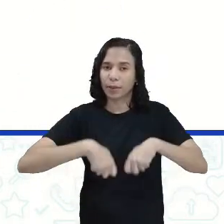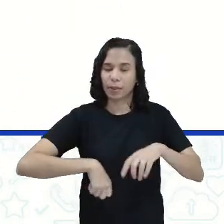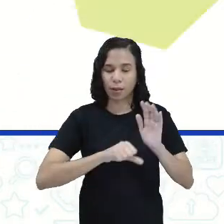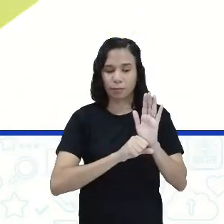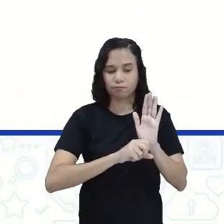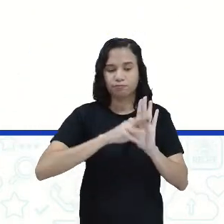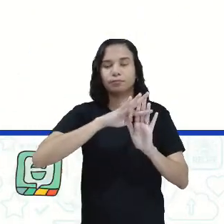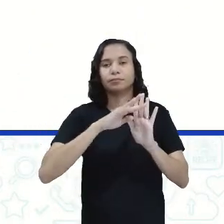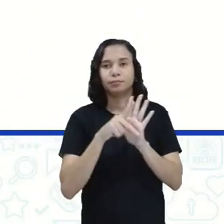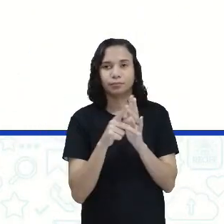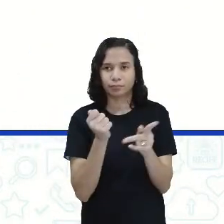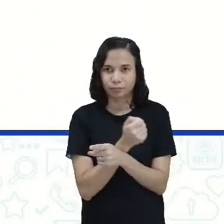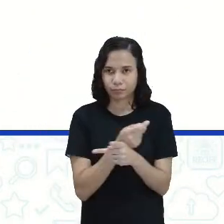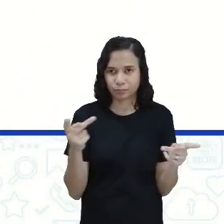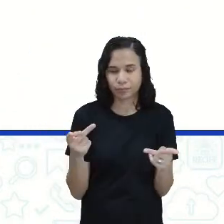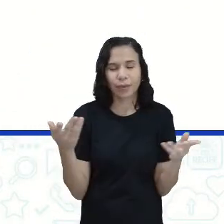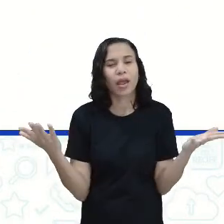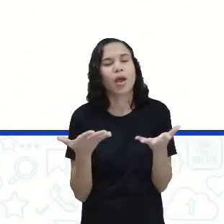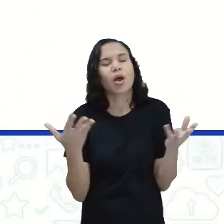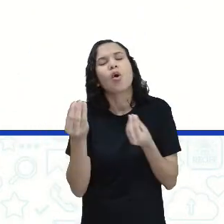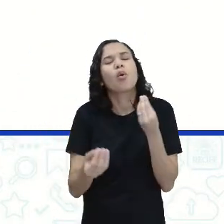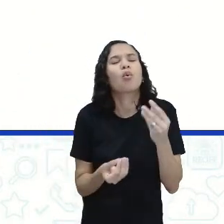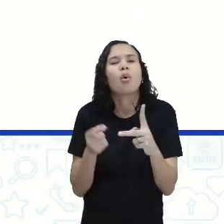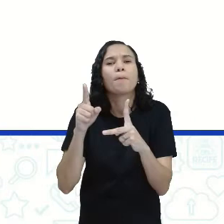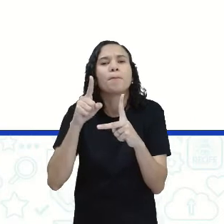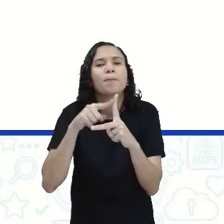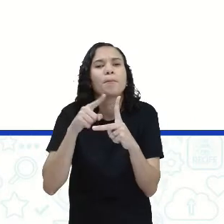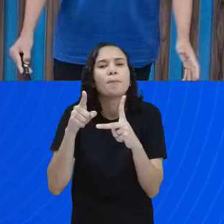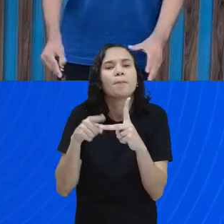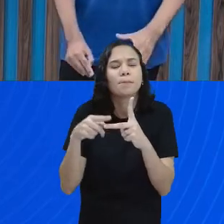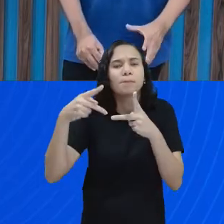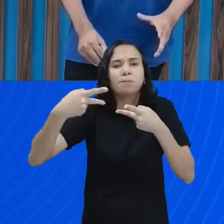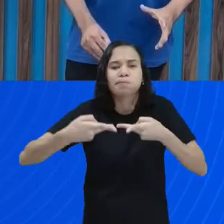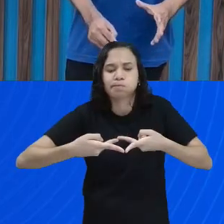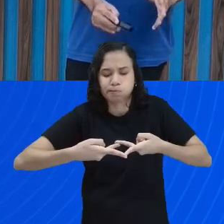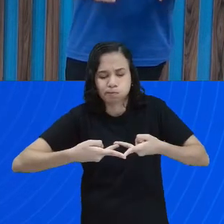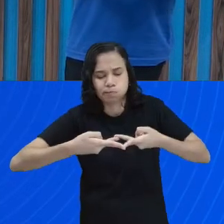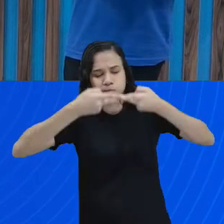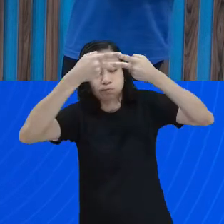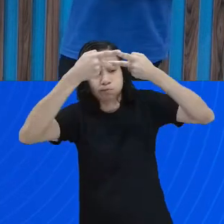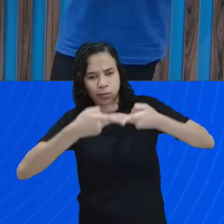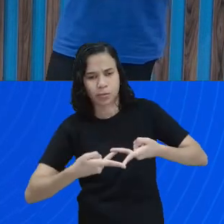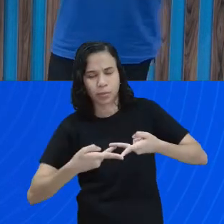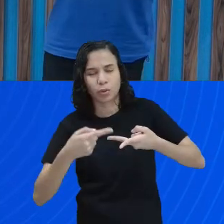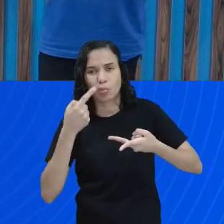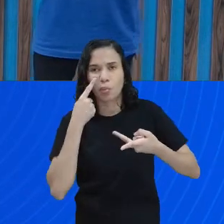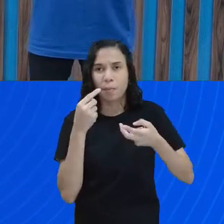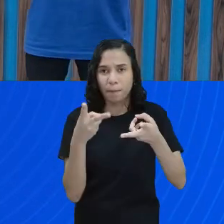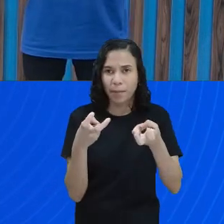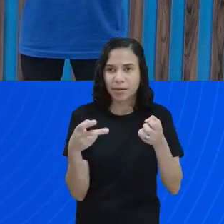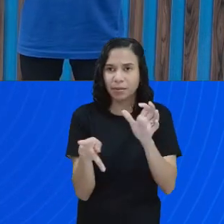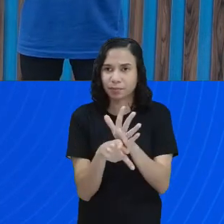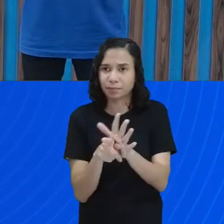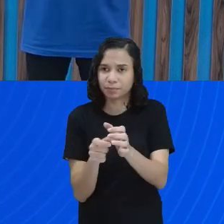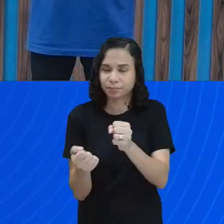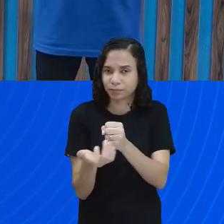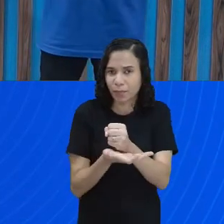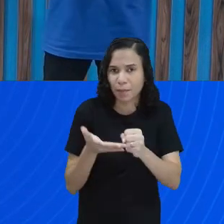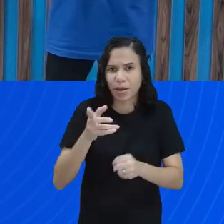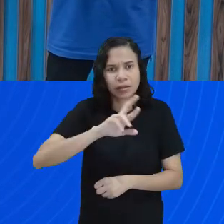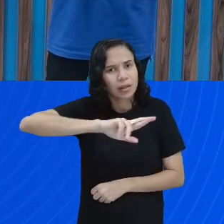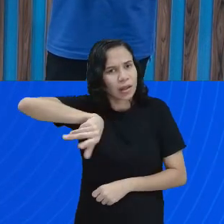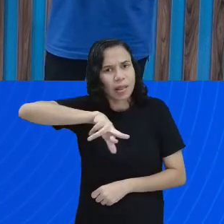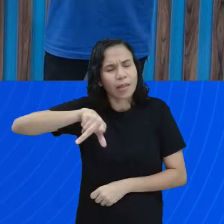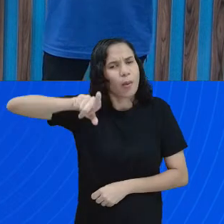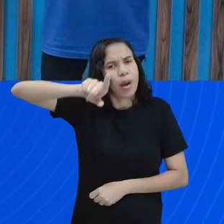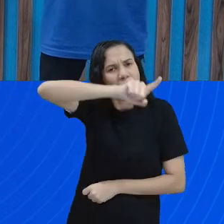na avaliação de vocês. E o prisma, Ricardinho? Como assim? O prisma, observa que aí tem um prisma que tem uma base que não é um